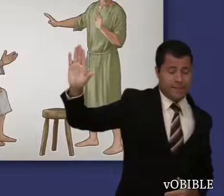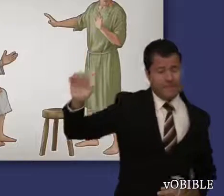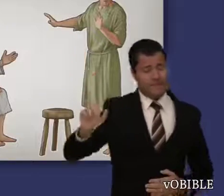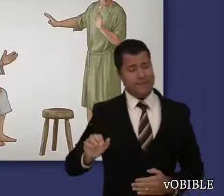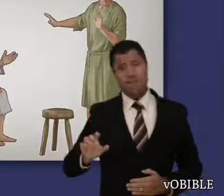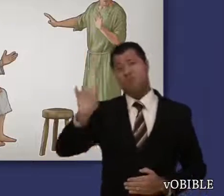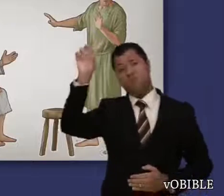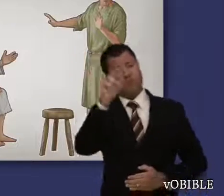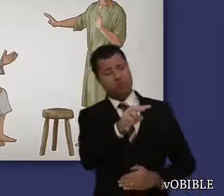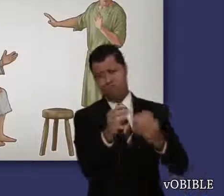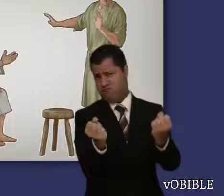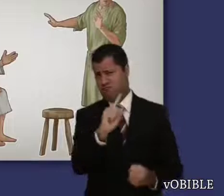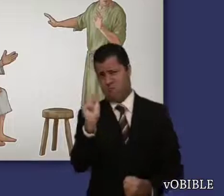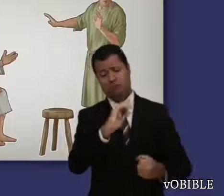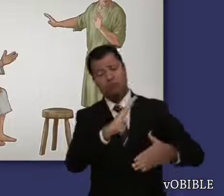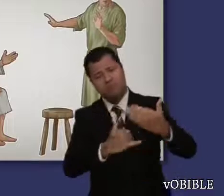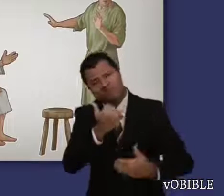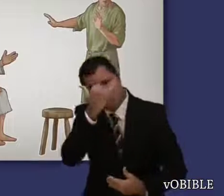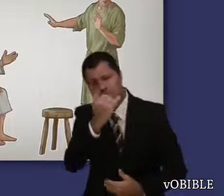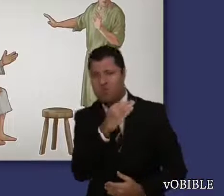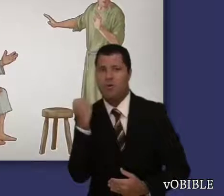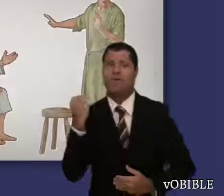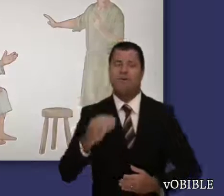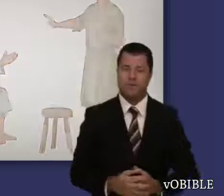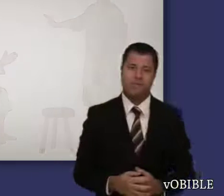tem ou não o perdão de Deus.